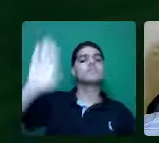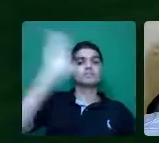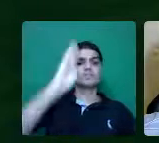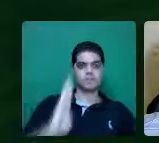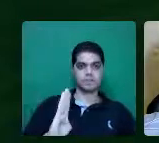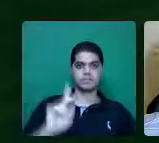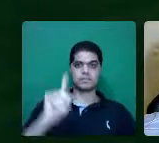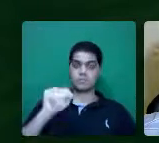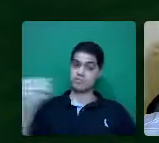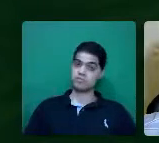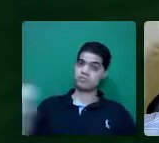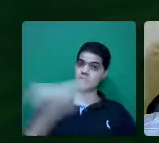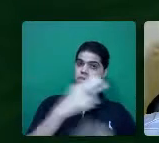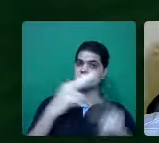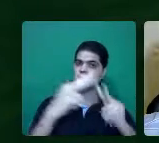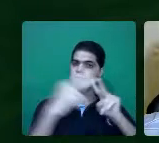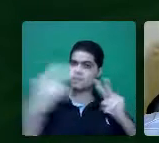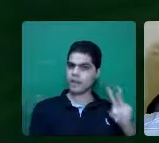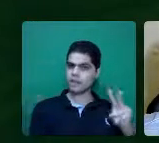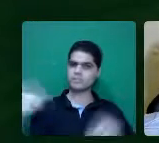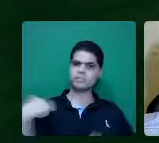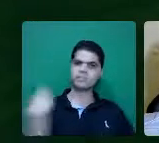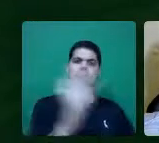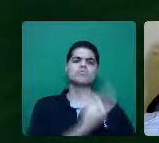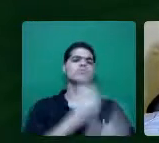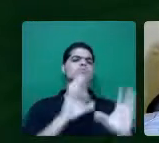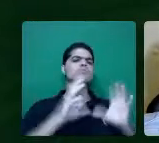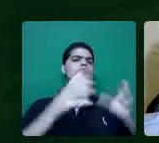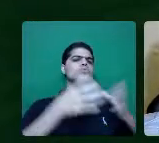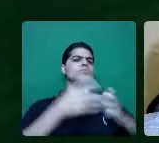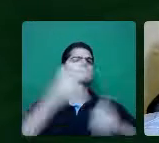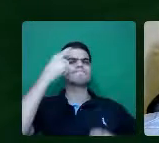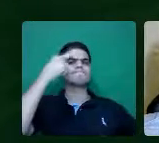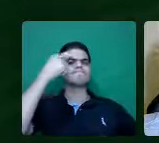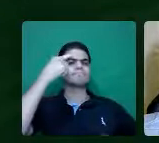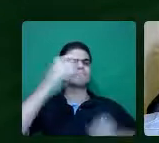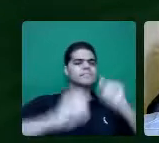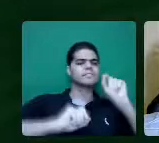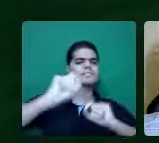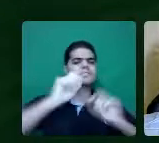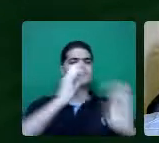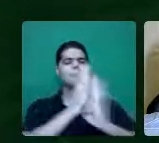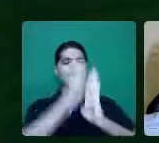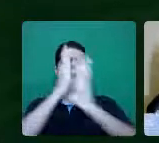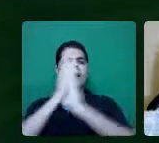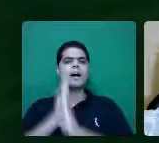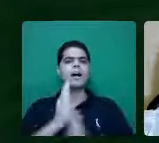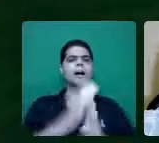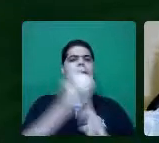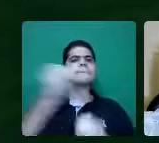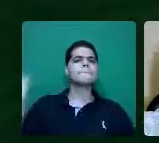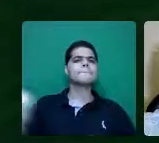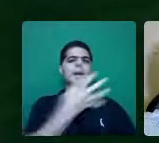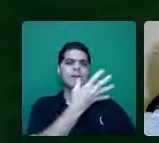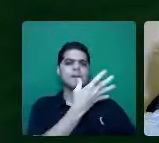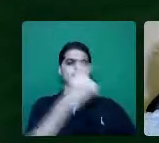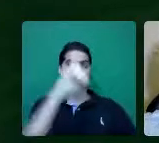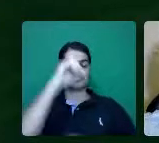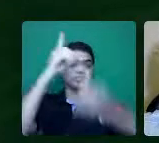de inovação online que a gente vai buscar soluções criativas. Então, vocês vão ter 3 dias para